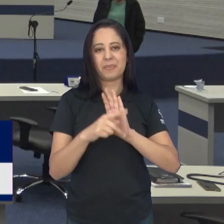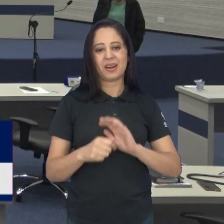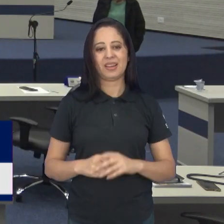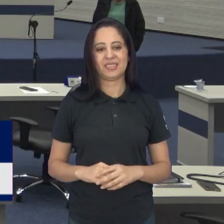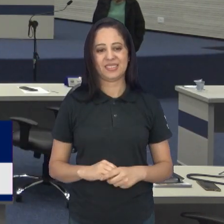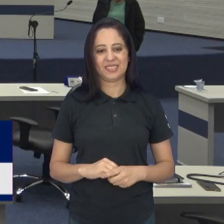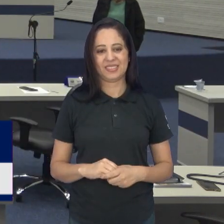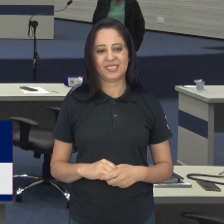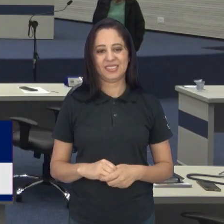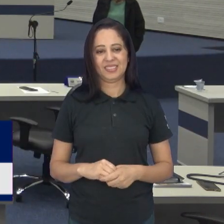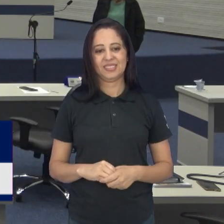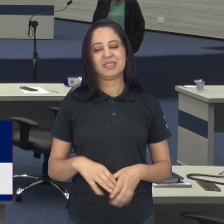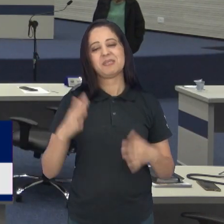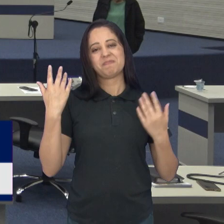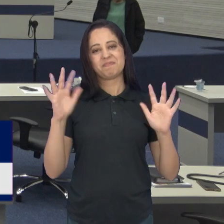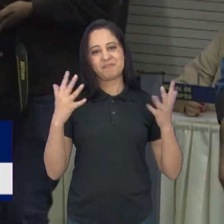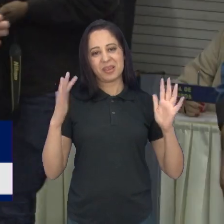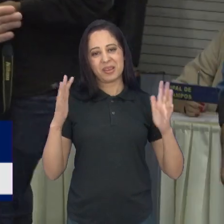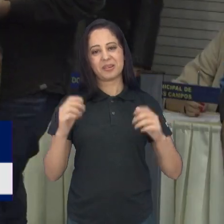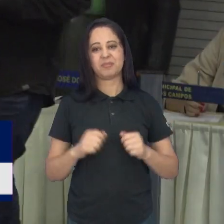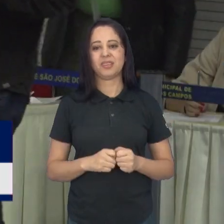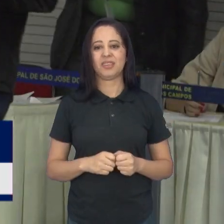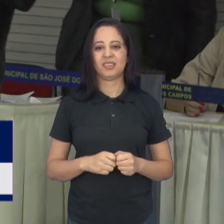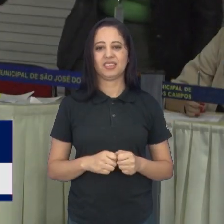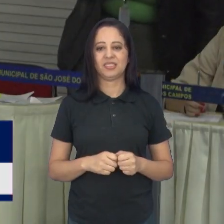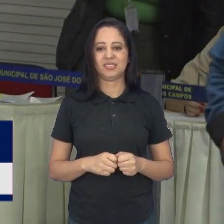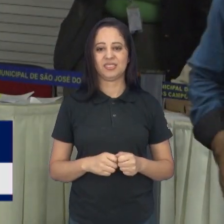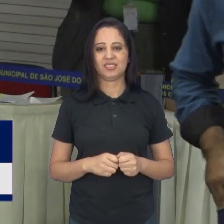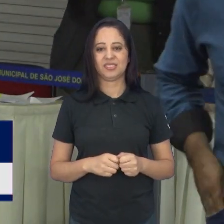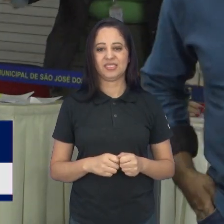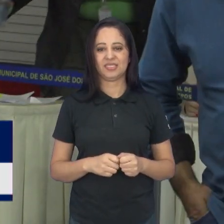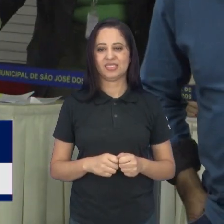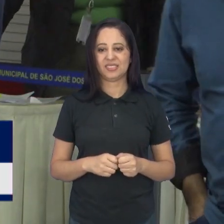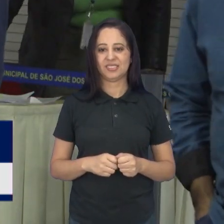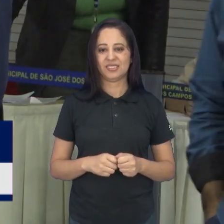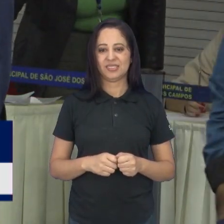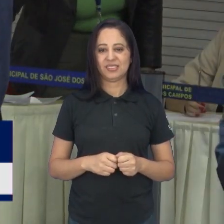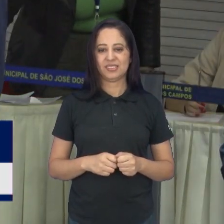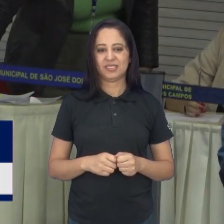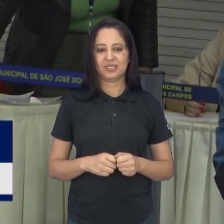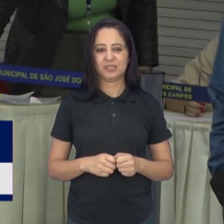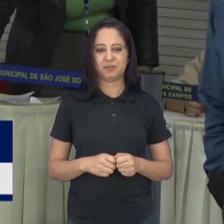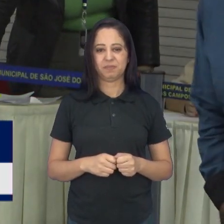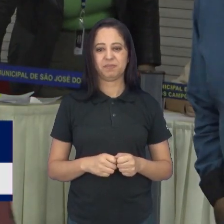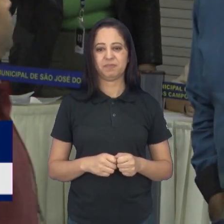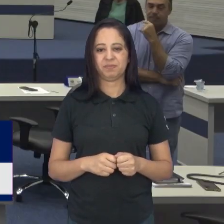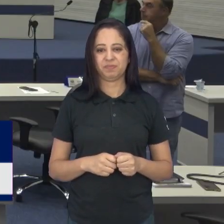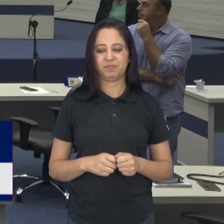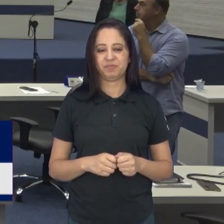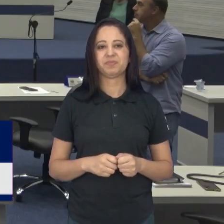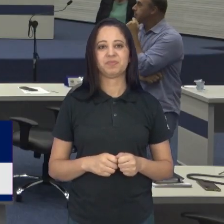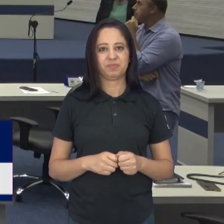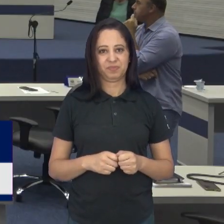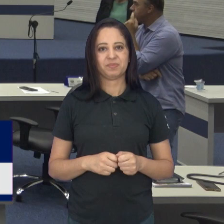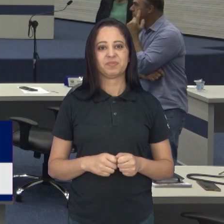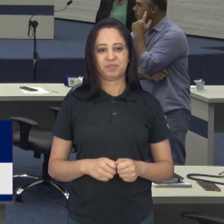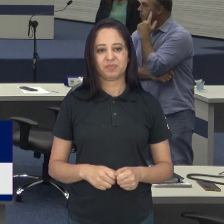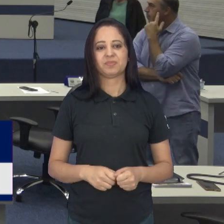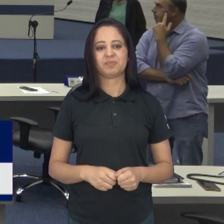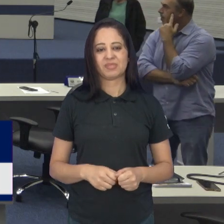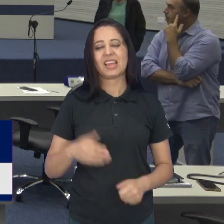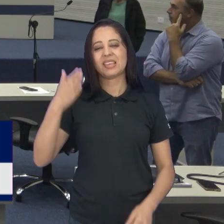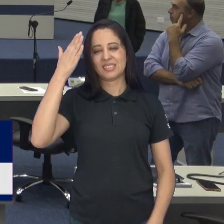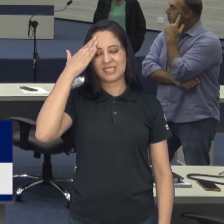Elton. Está acompanhado do Guilherme, o fiel escudeiro, sabe como poucos a